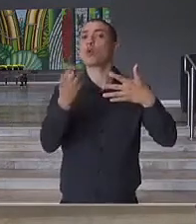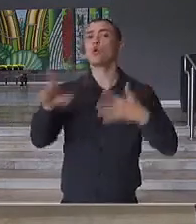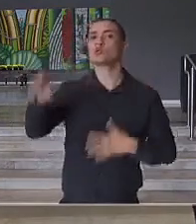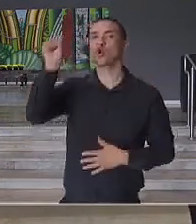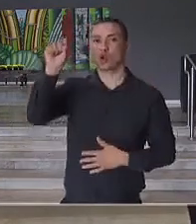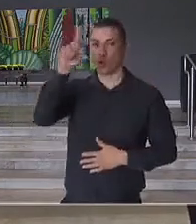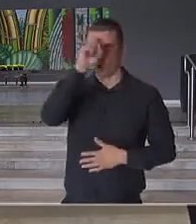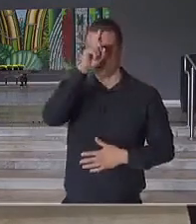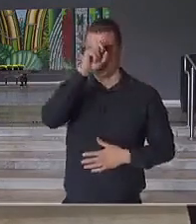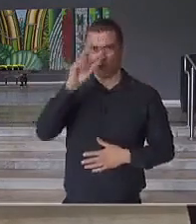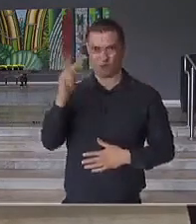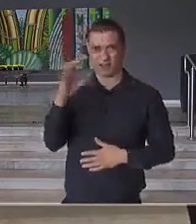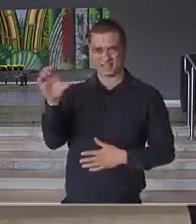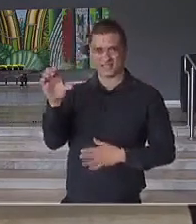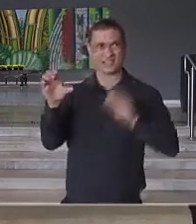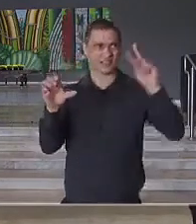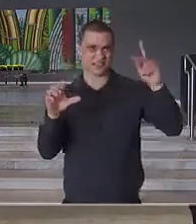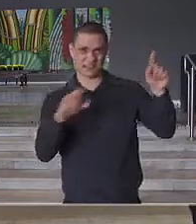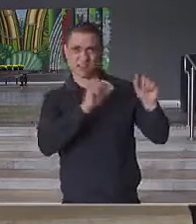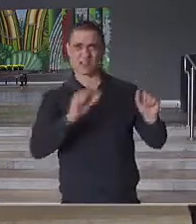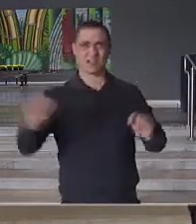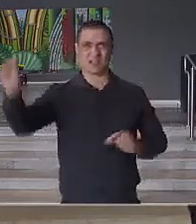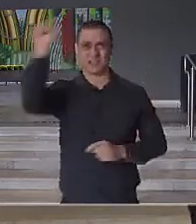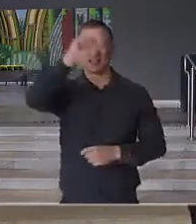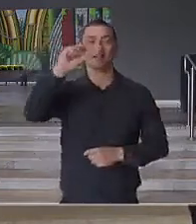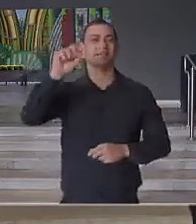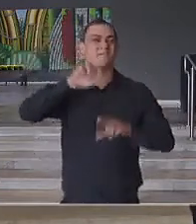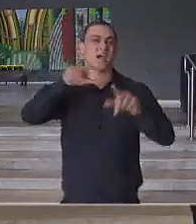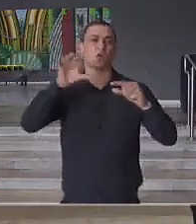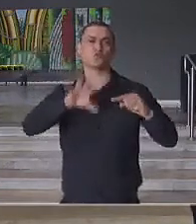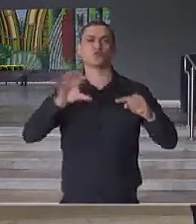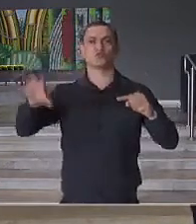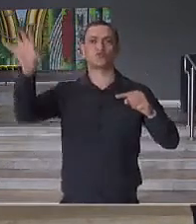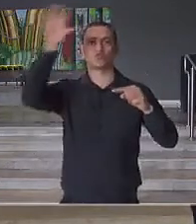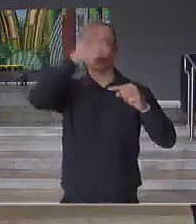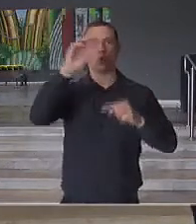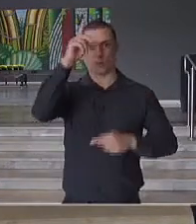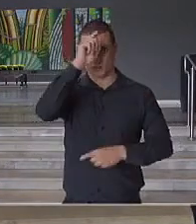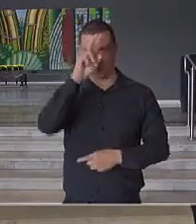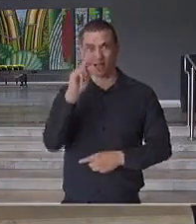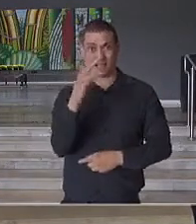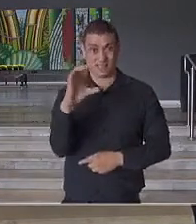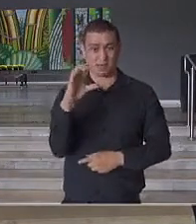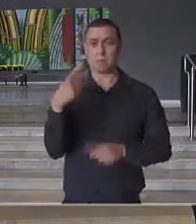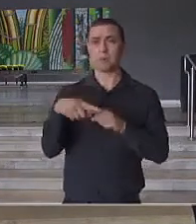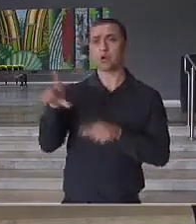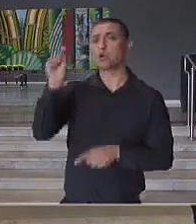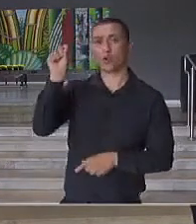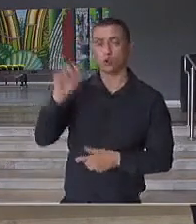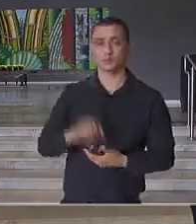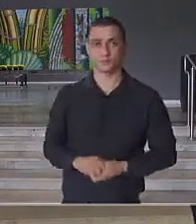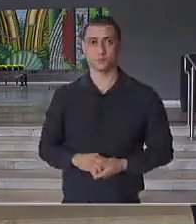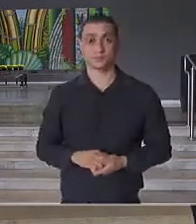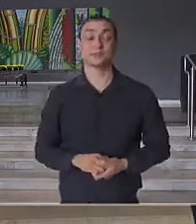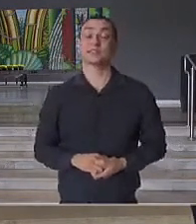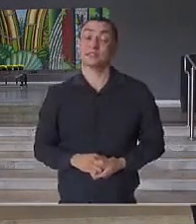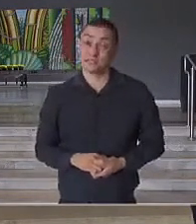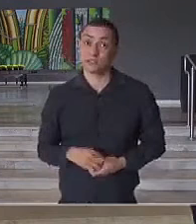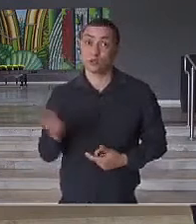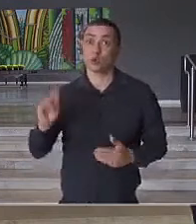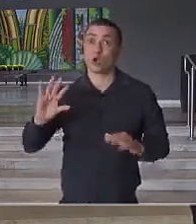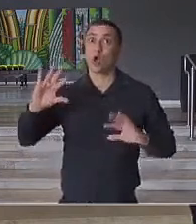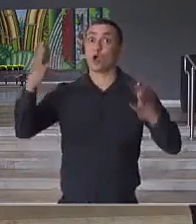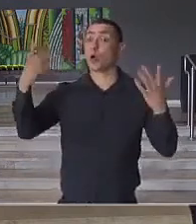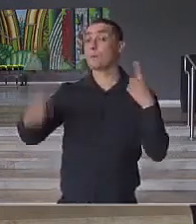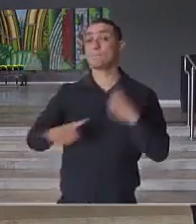dos hospitais das clínicas distribuídos nas várias regiões do Estado? Isso acabou